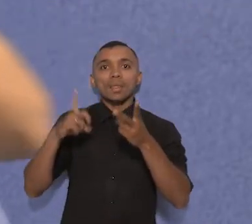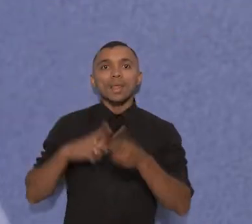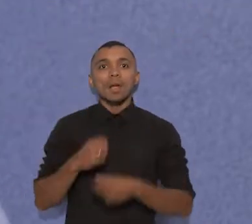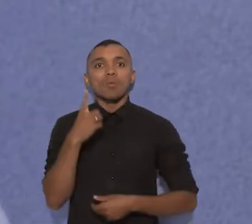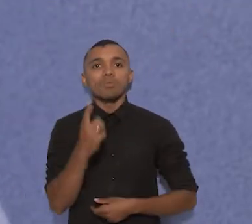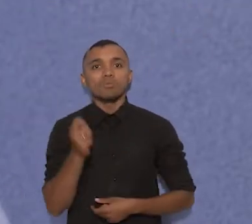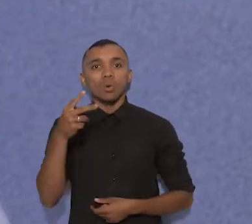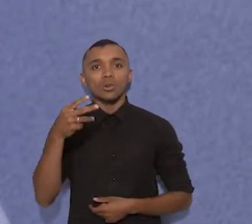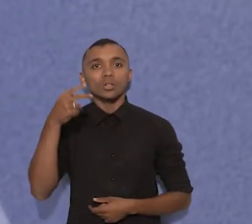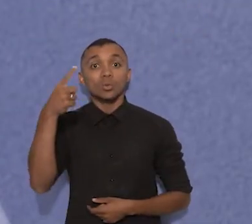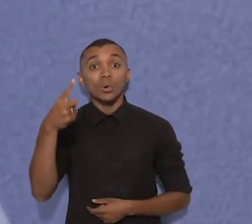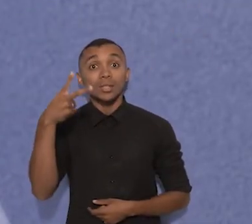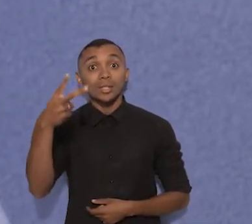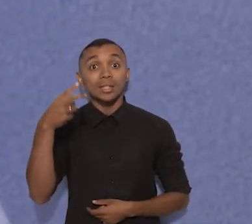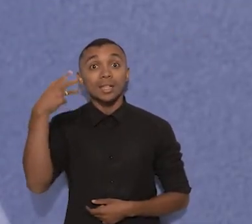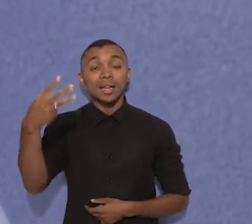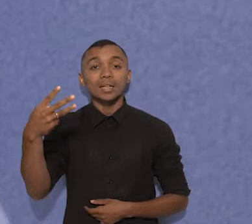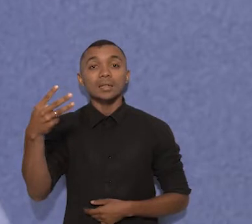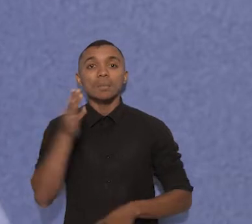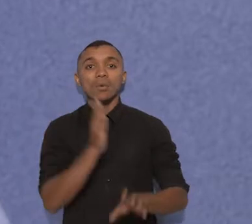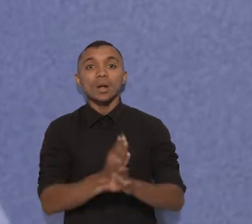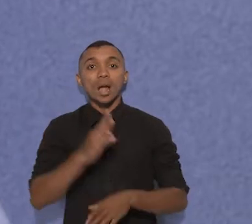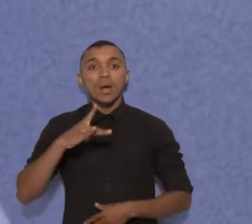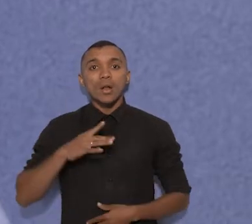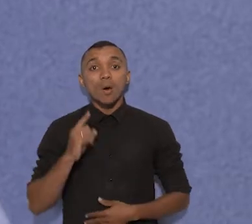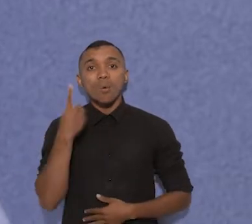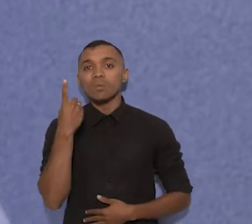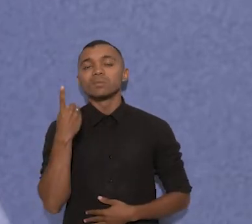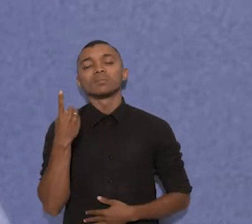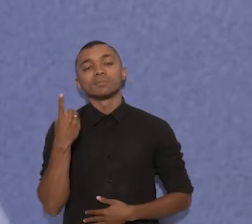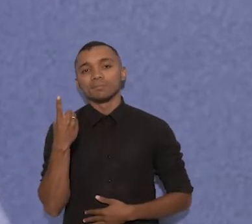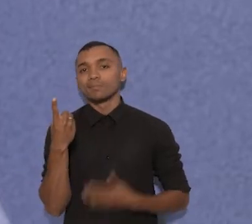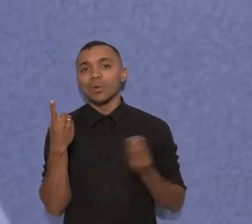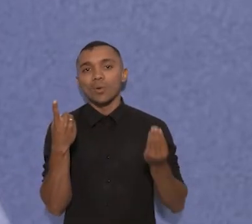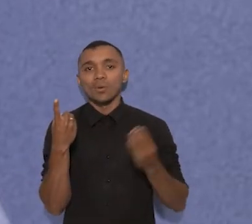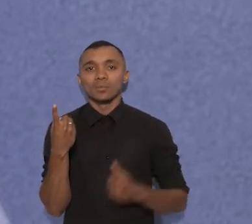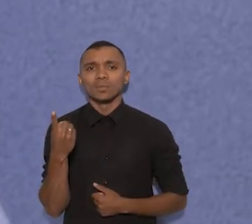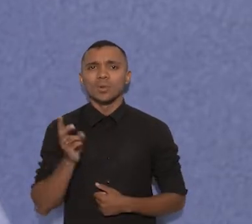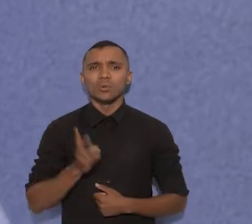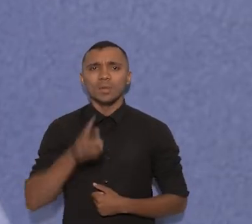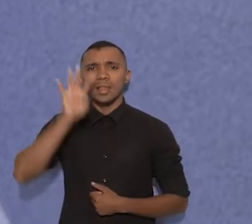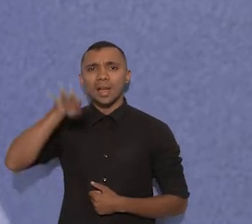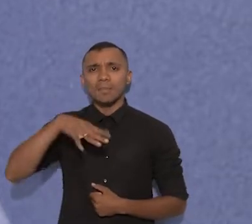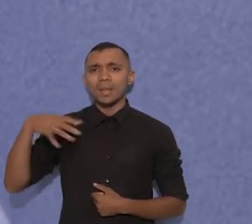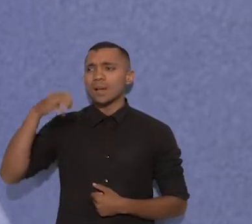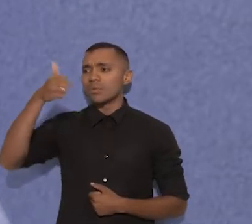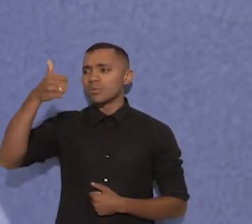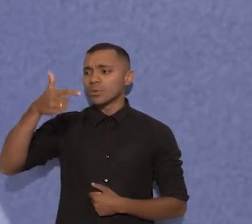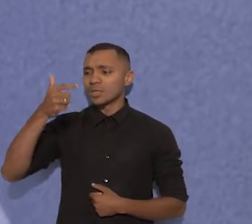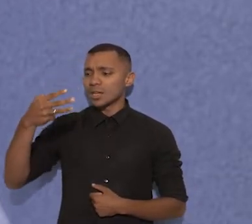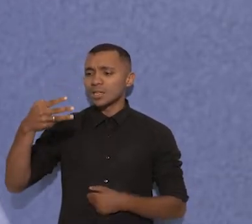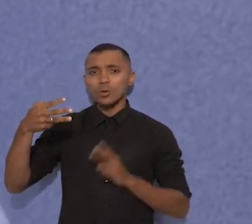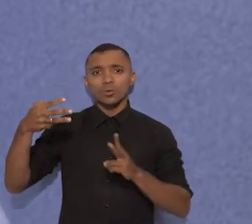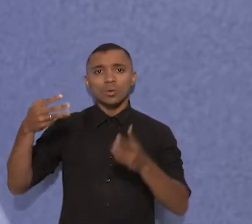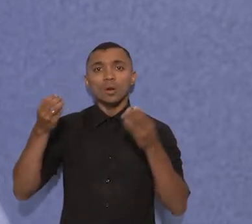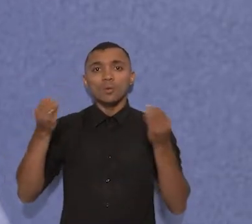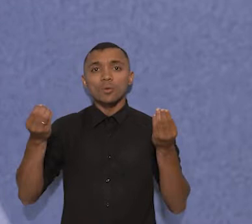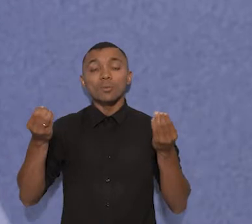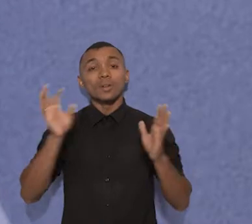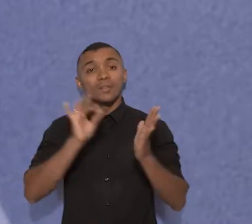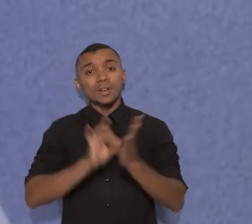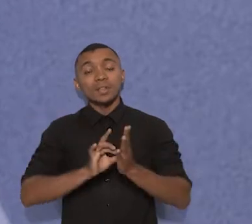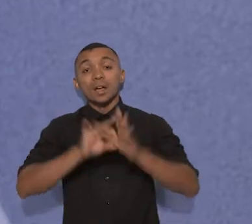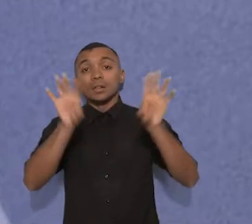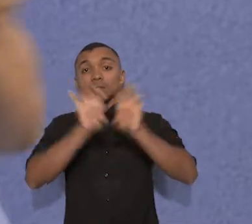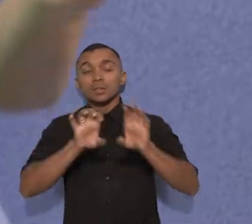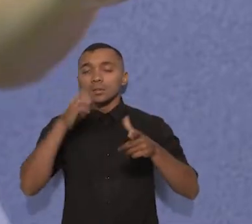Corinthians conseguiu nesse campeonato, porque não se justifica terceira colocação com esse time cheio de desfalques, com problemas ofensivos